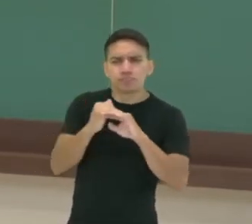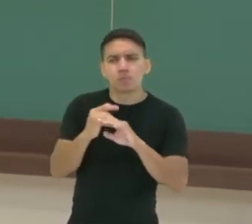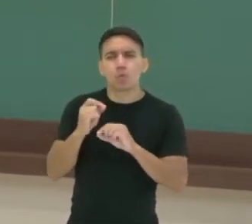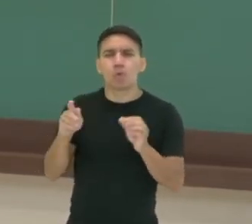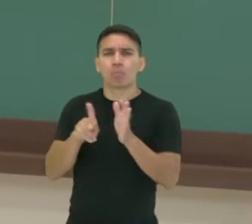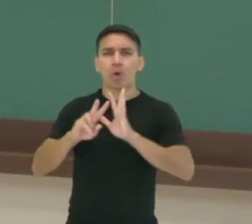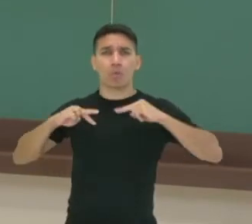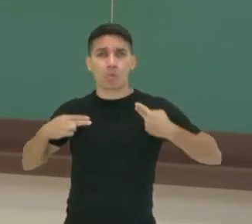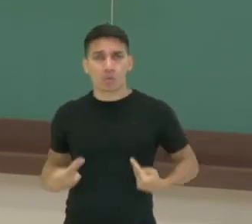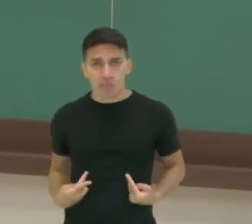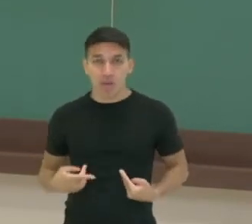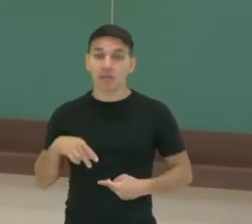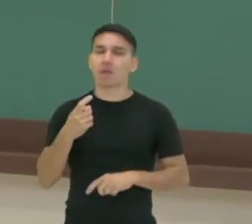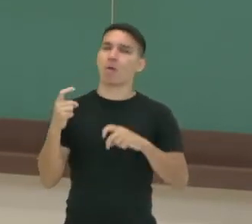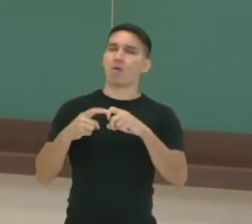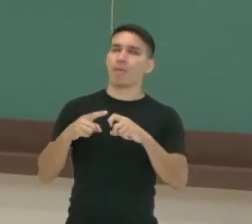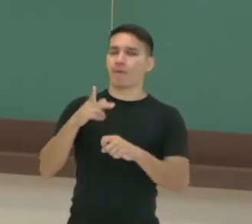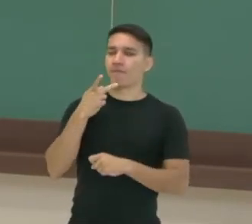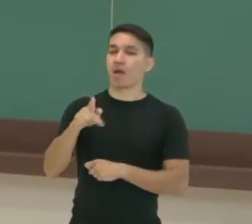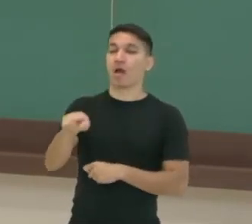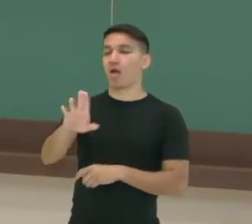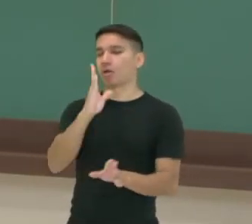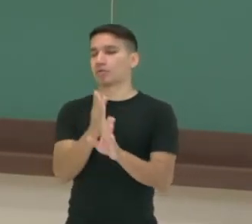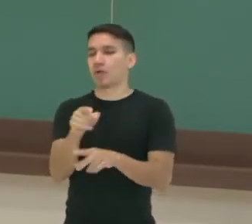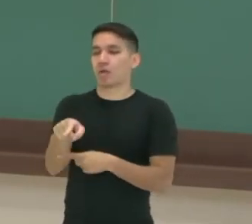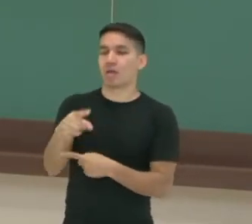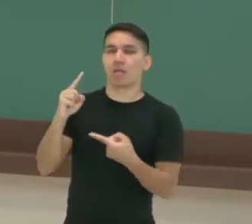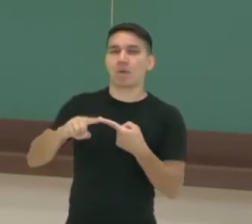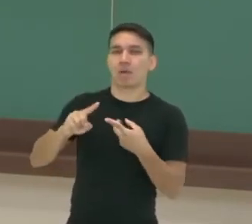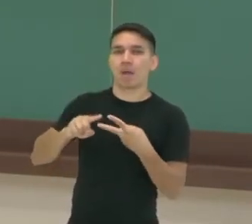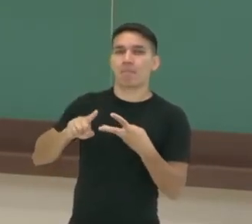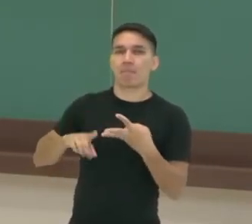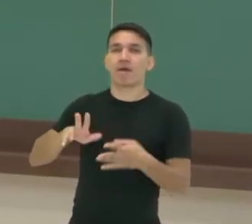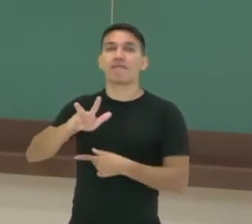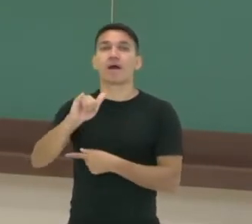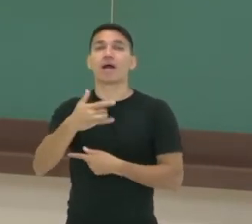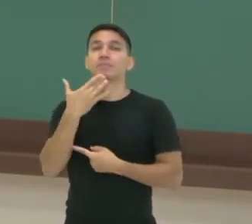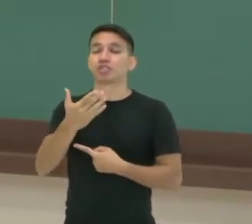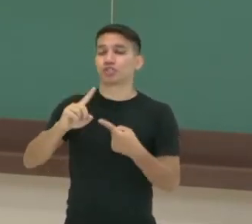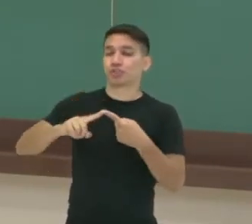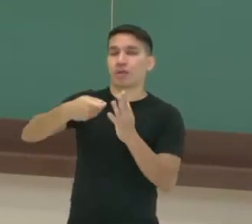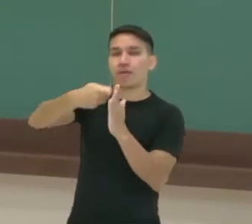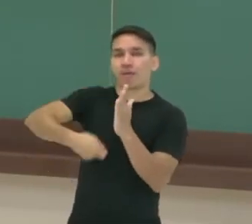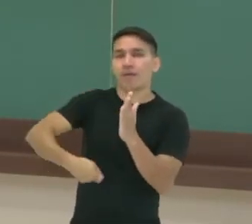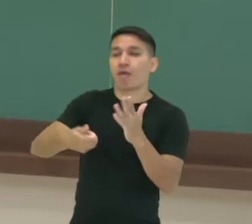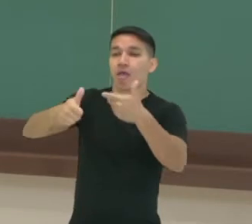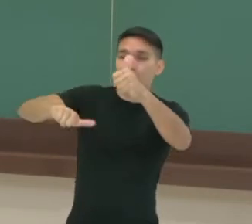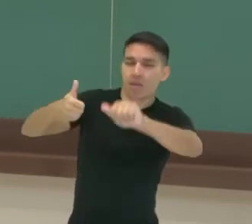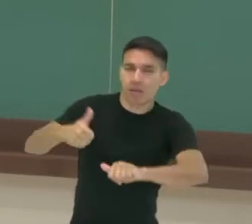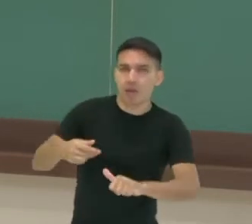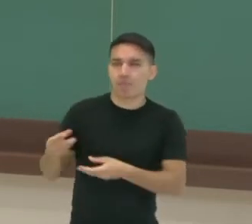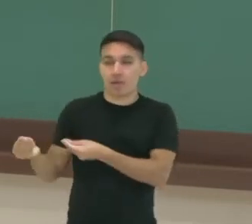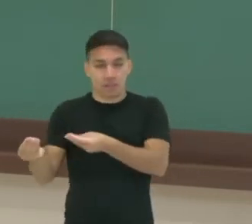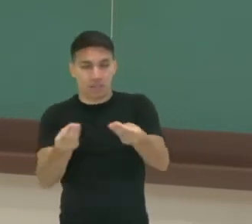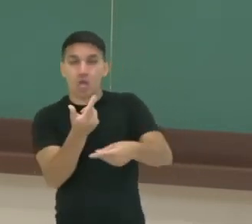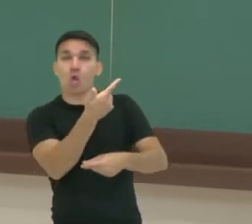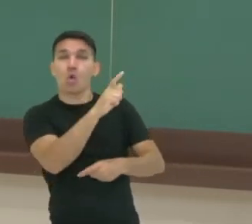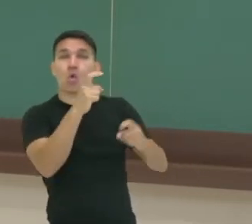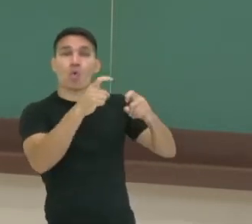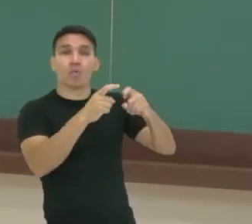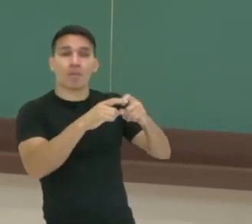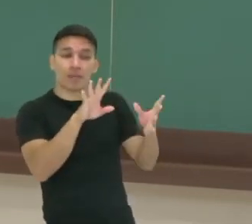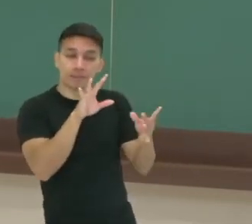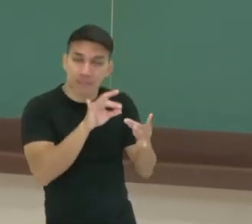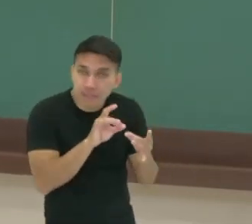humanos, esse médico vai identificar. Vai solicitar um exame, vai mandar para outros especialistas e, se for o